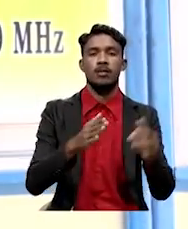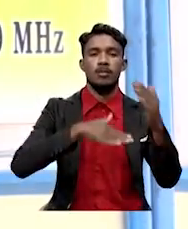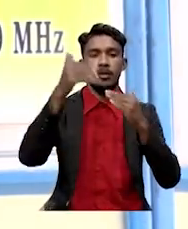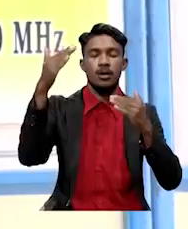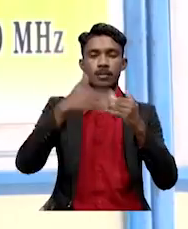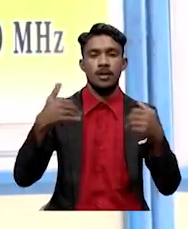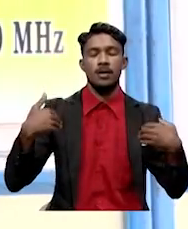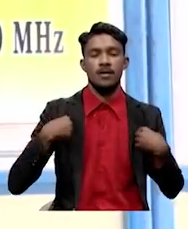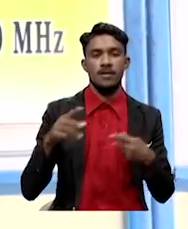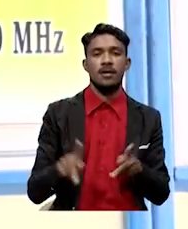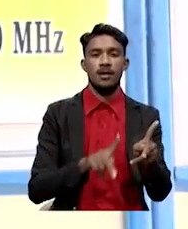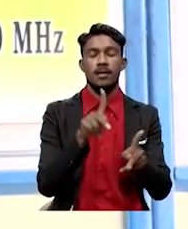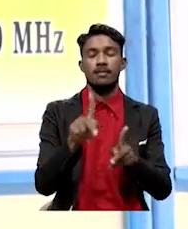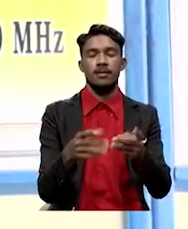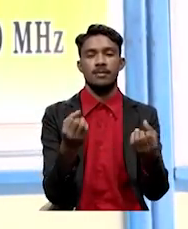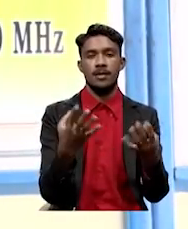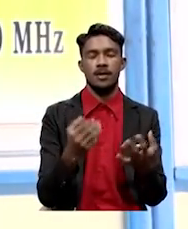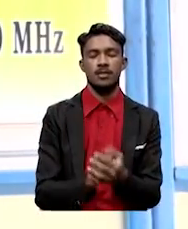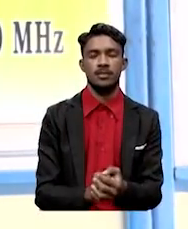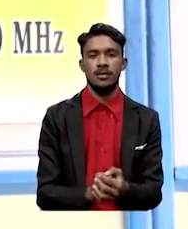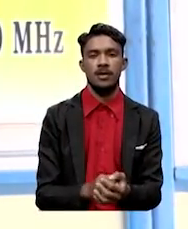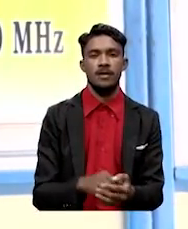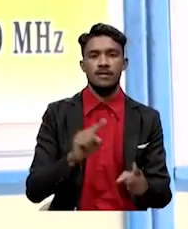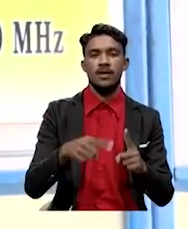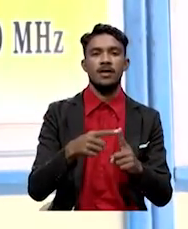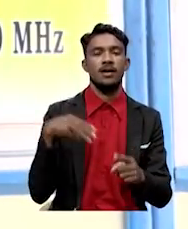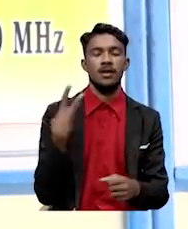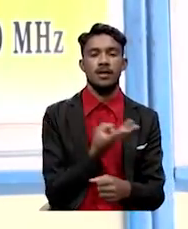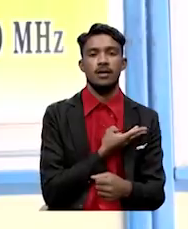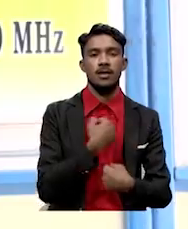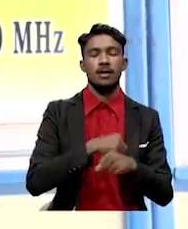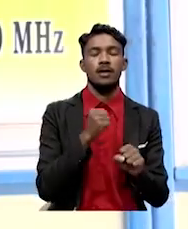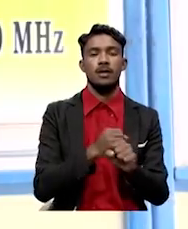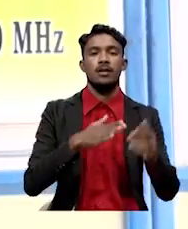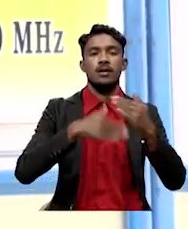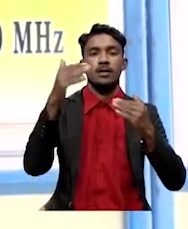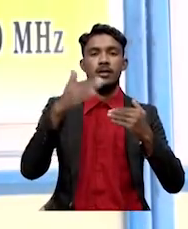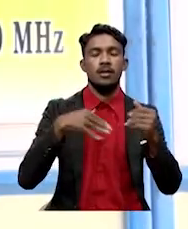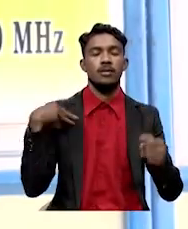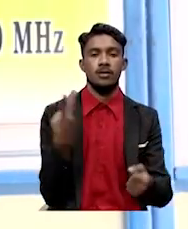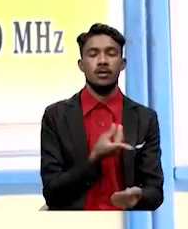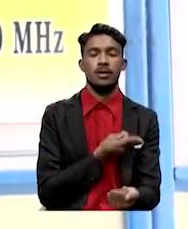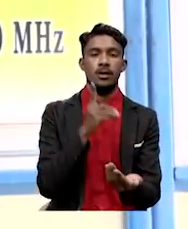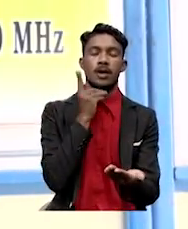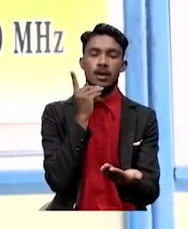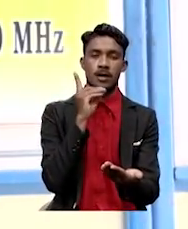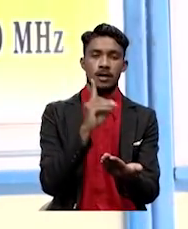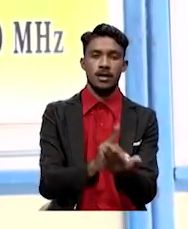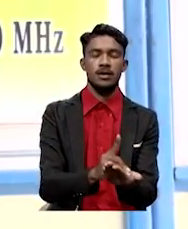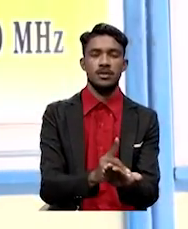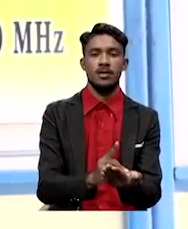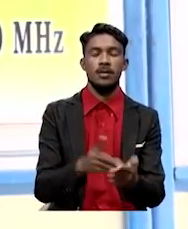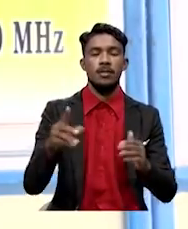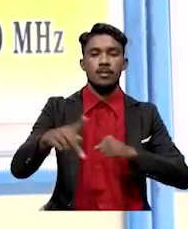cidadão no juízo. Quando ita provoca, ita em declarações políticas, sabe? Provoca desordem